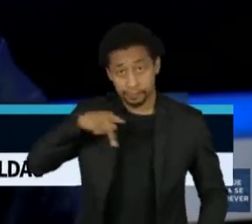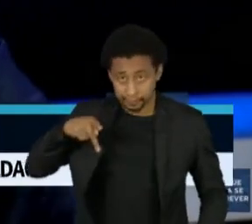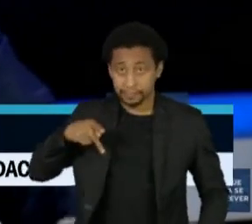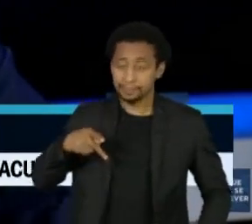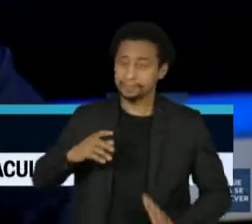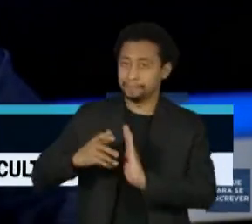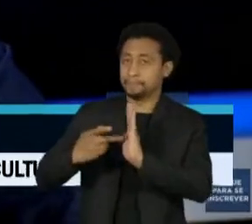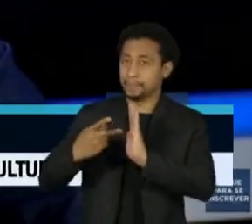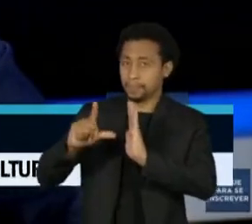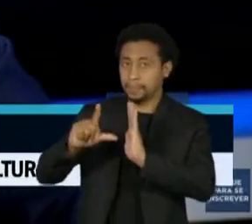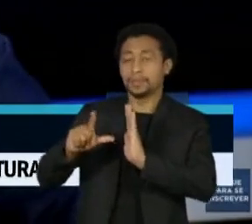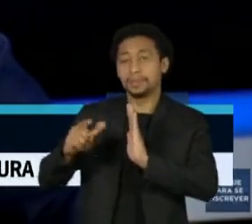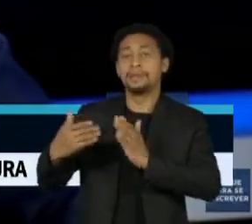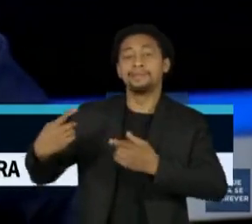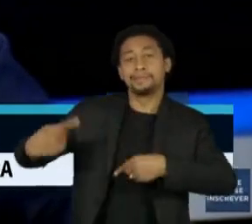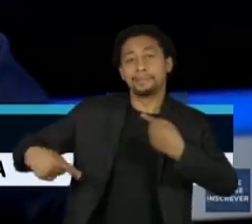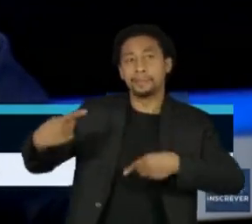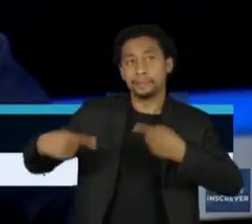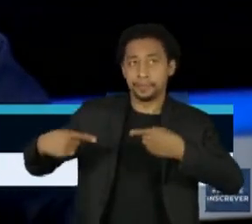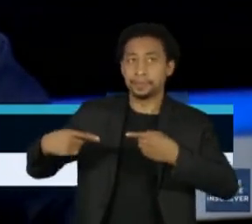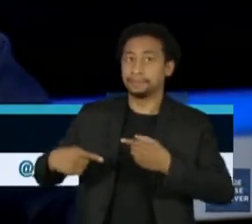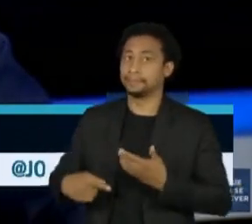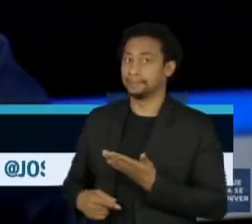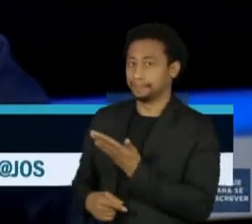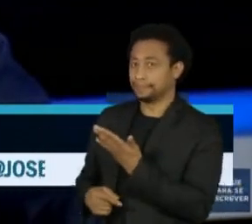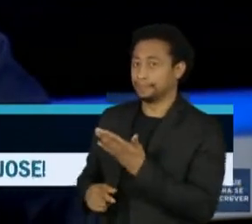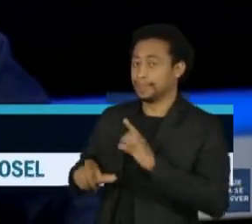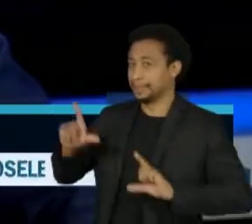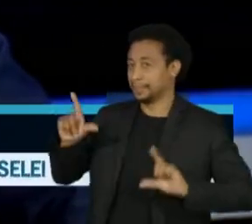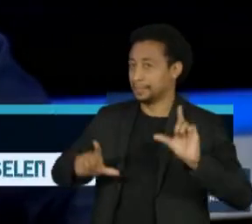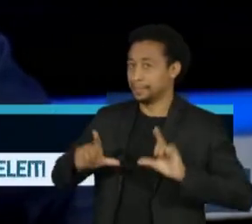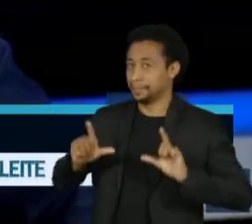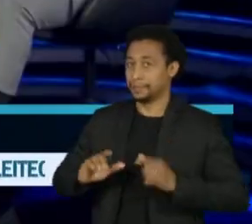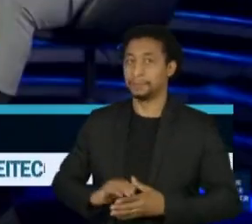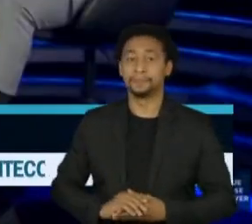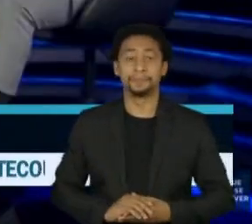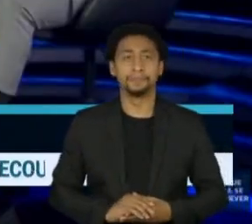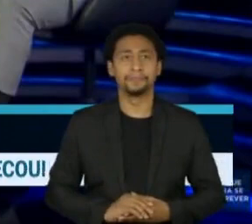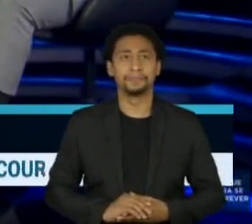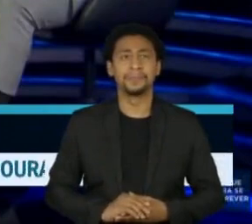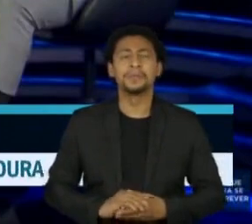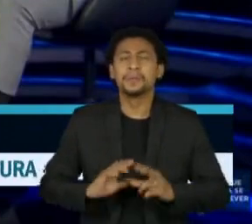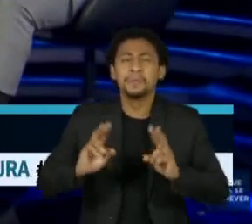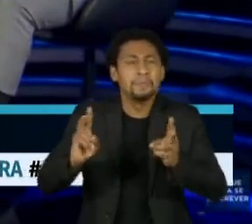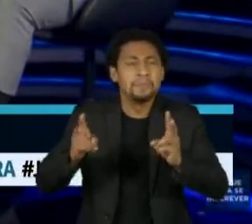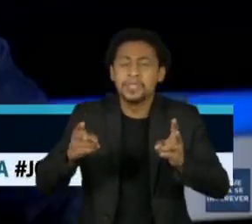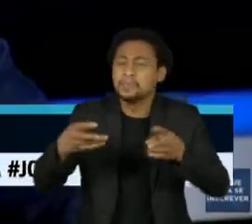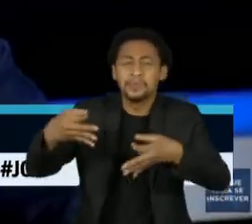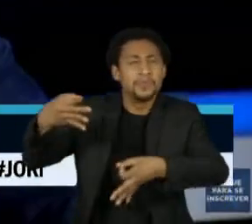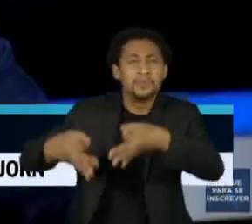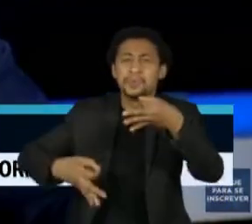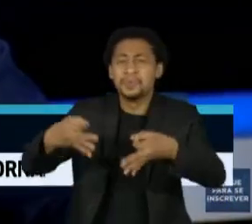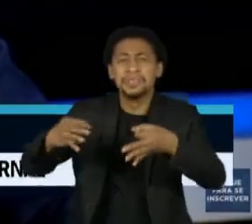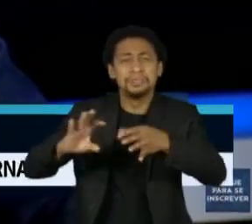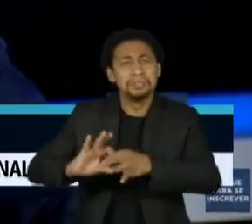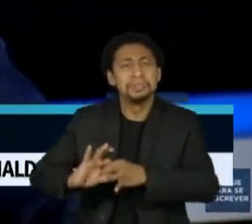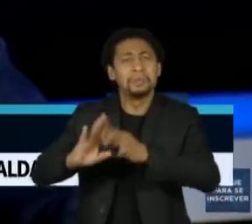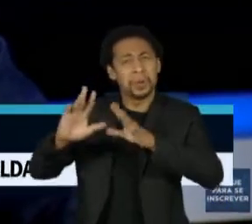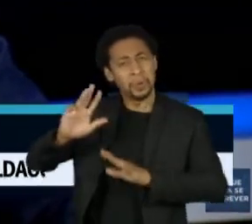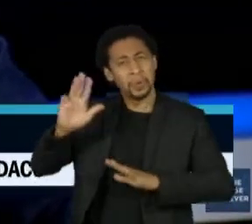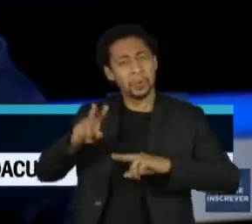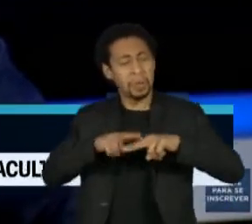TV Record em São Paulo. Os mesmos juízes que tiraram Lula da cadeia e o tornaram elegível